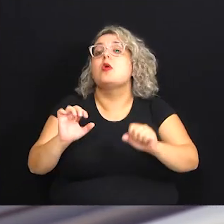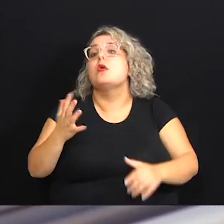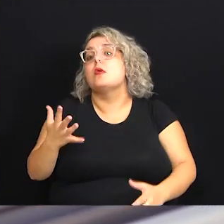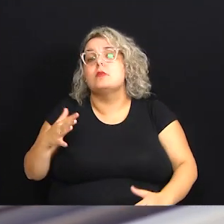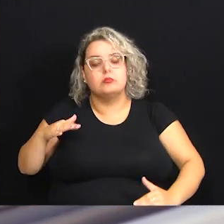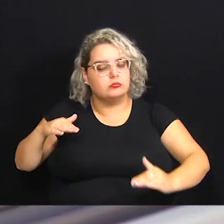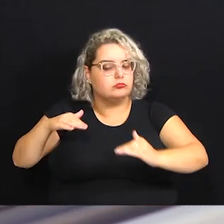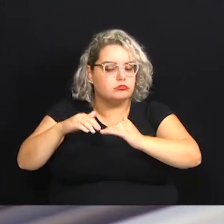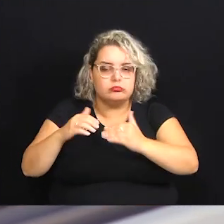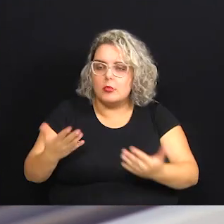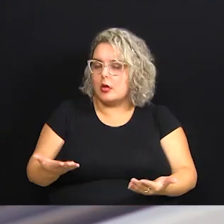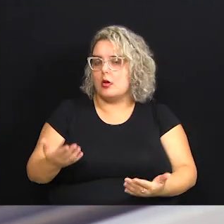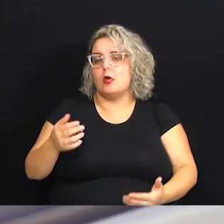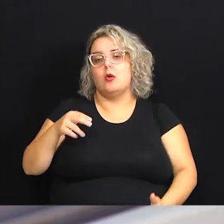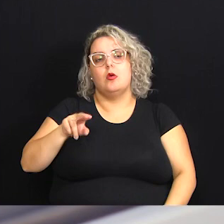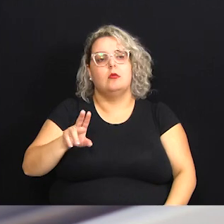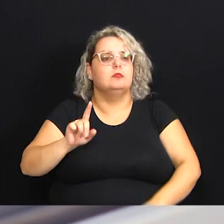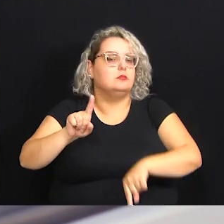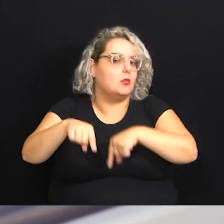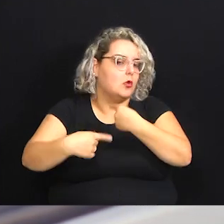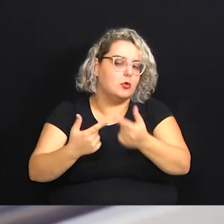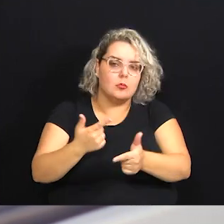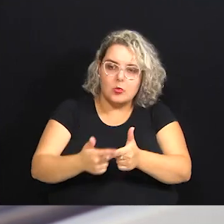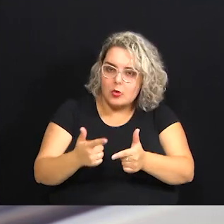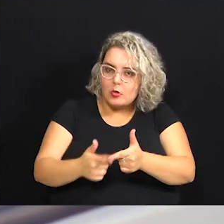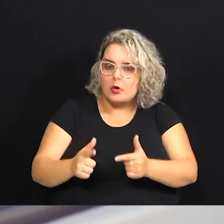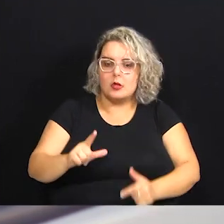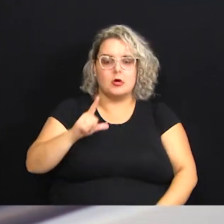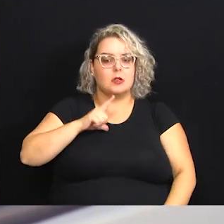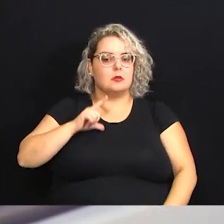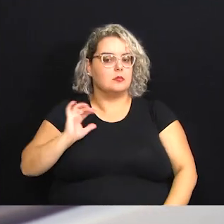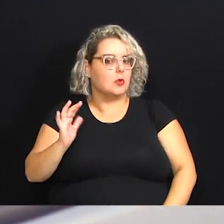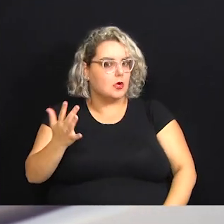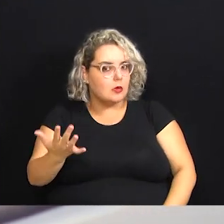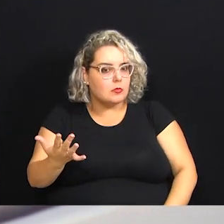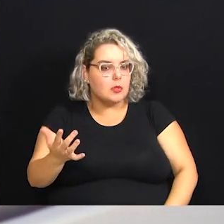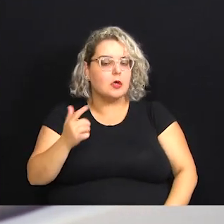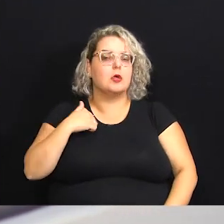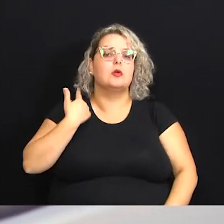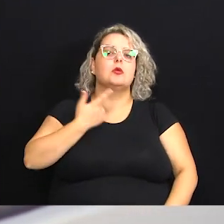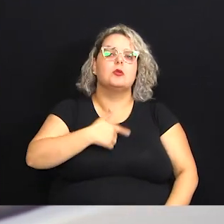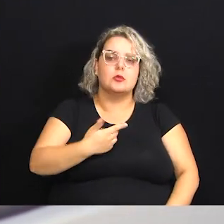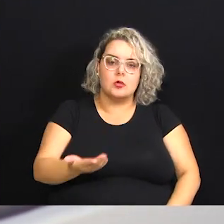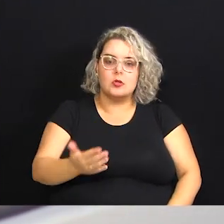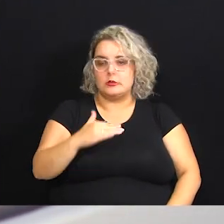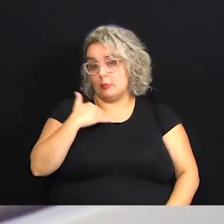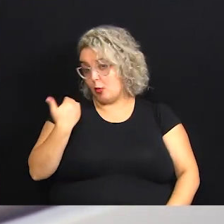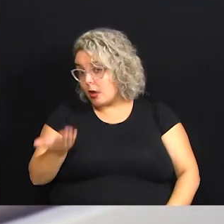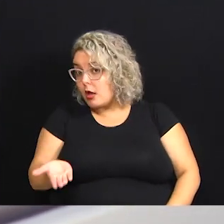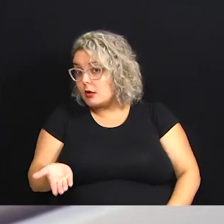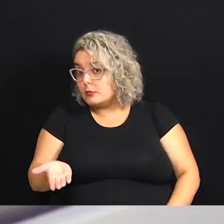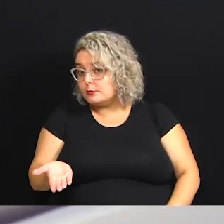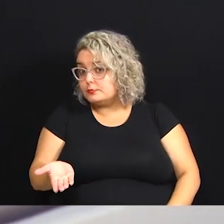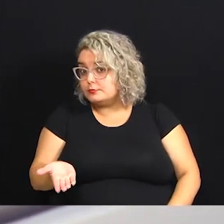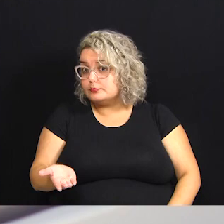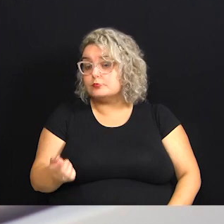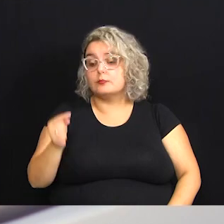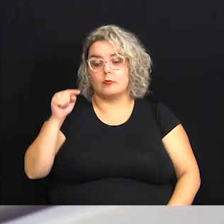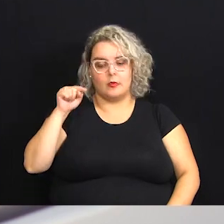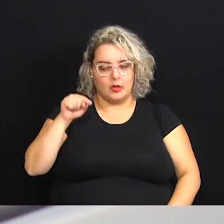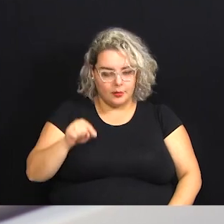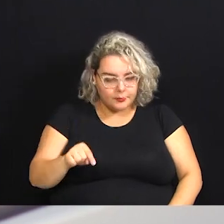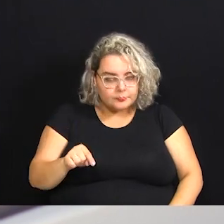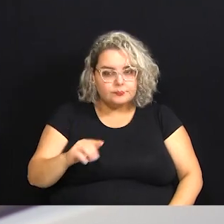num acidente ou qualquer outro problema que venha acontecer, a gente vir a falecer.